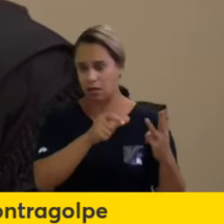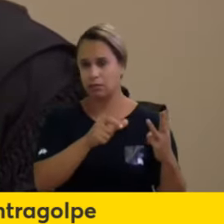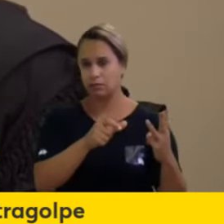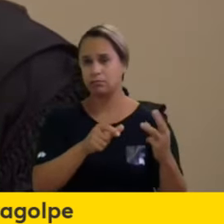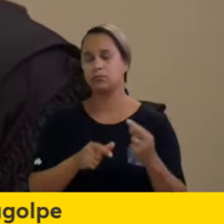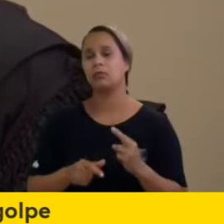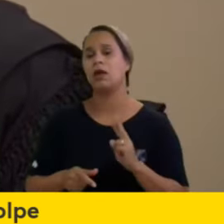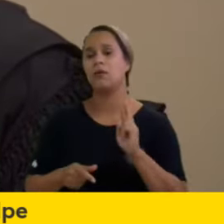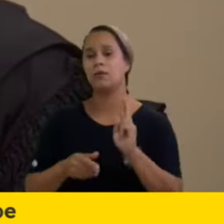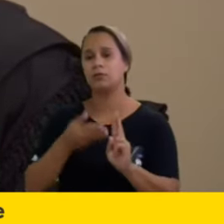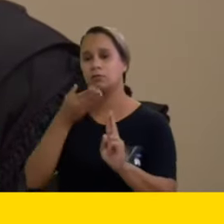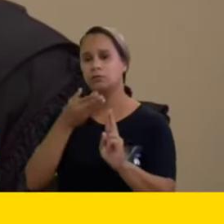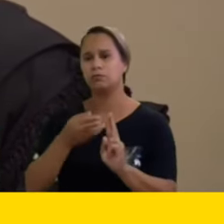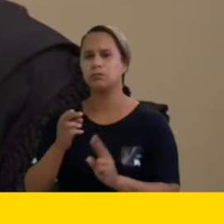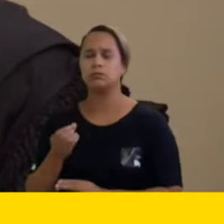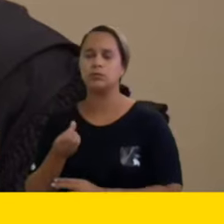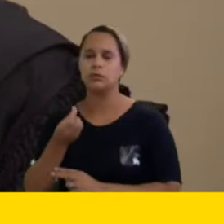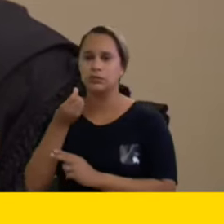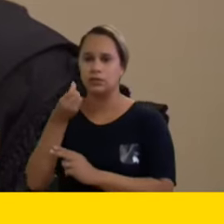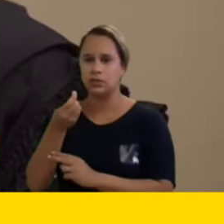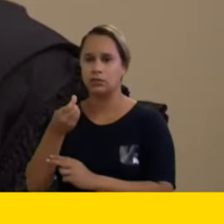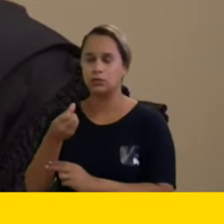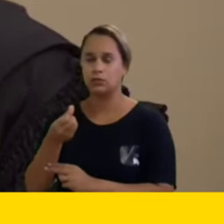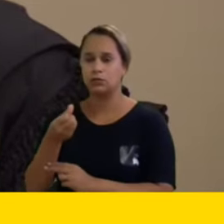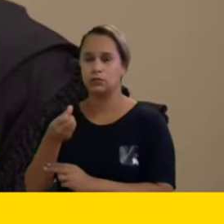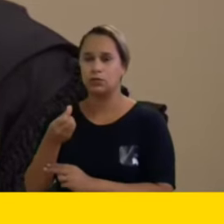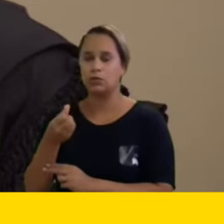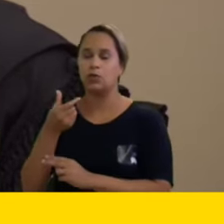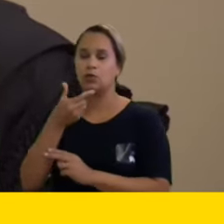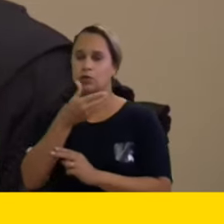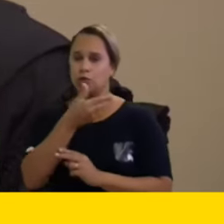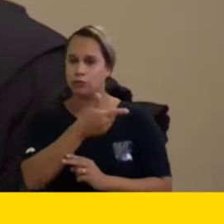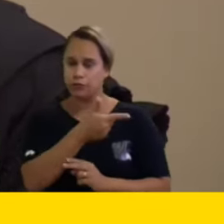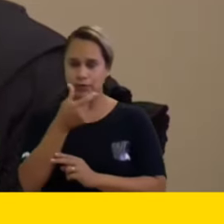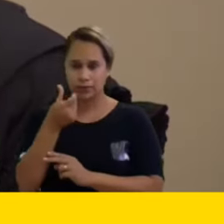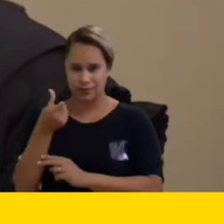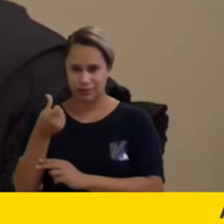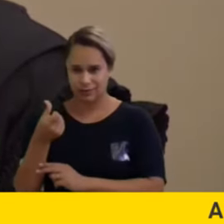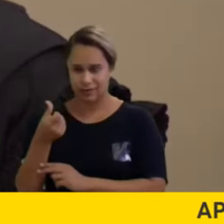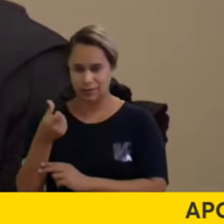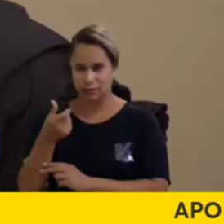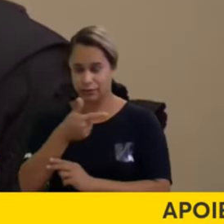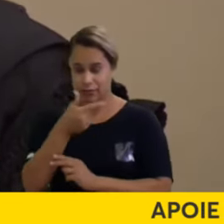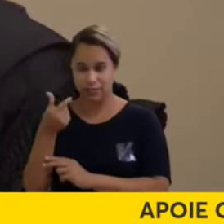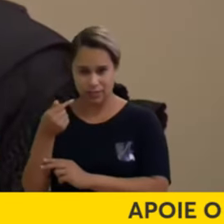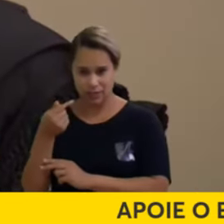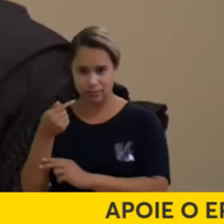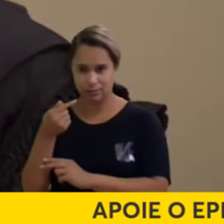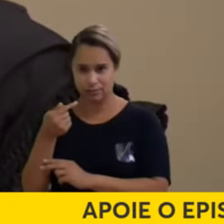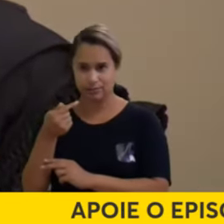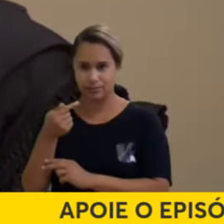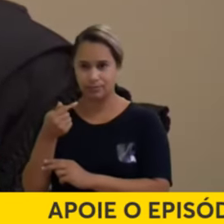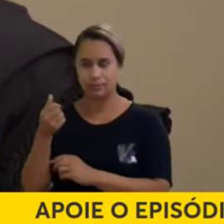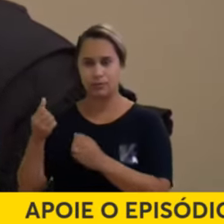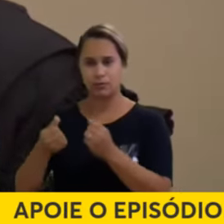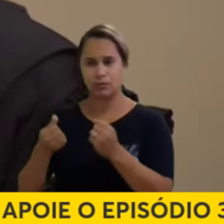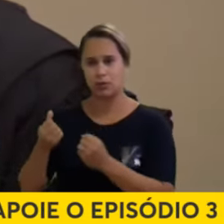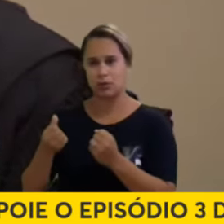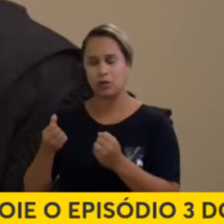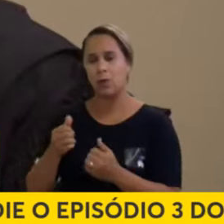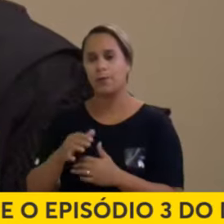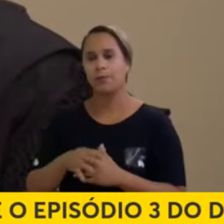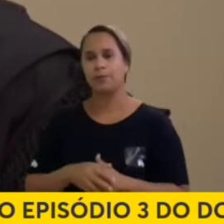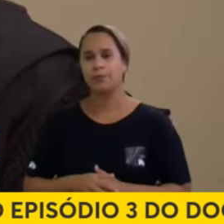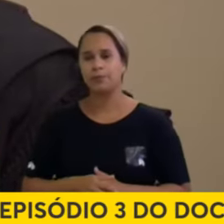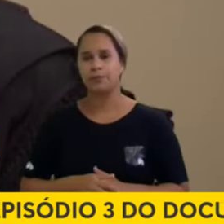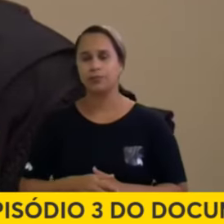Transportes representados pela nota fiscal 2380 dois dos oit da nota fiscal 2393 dois